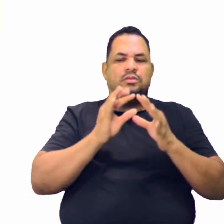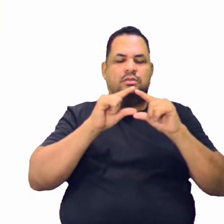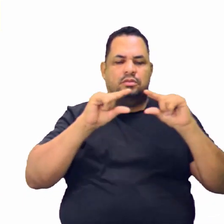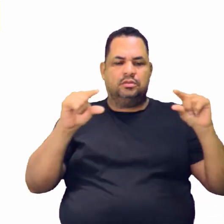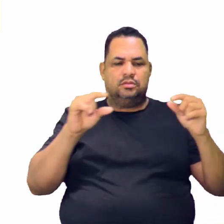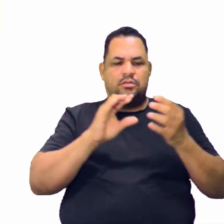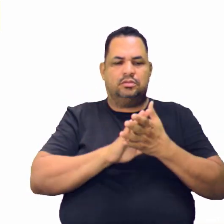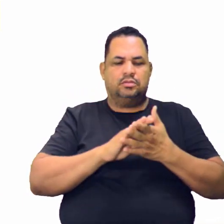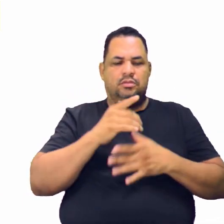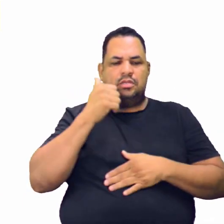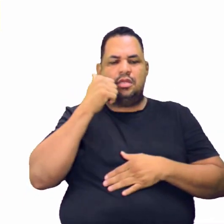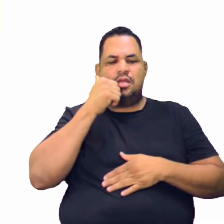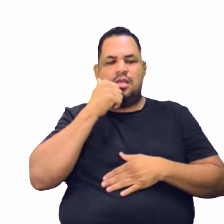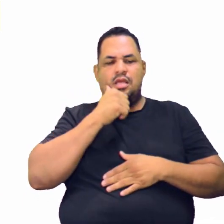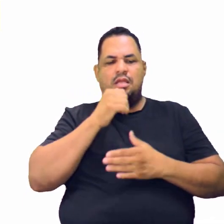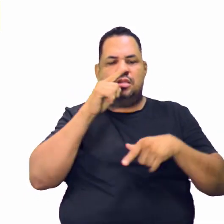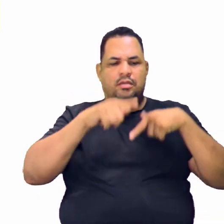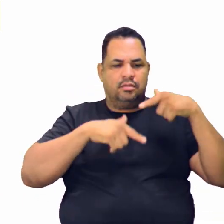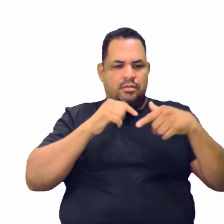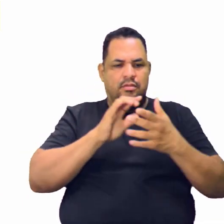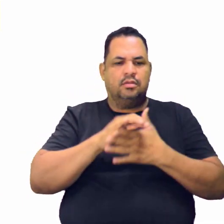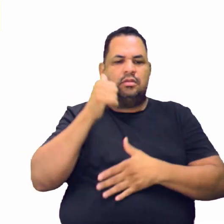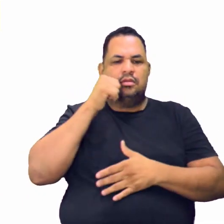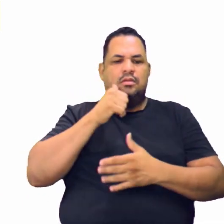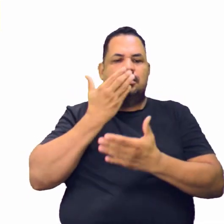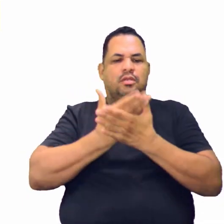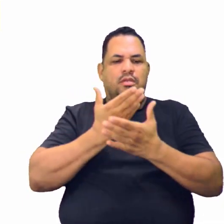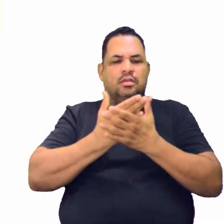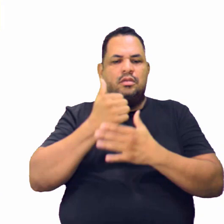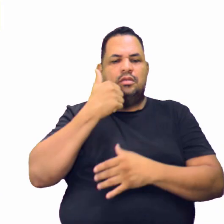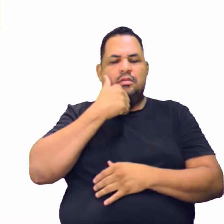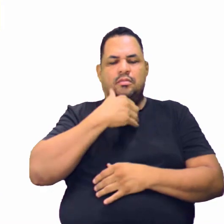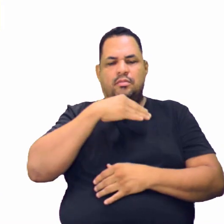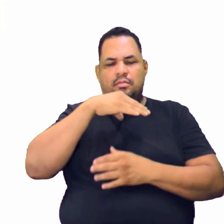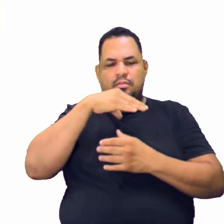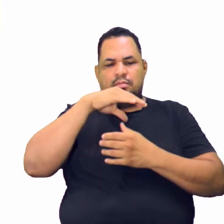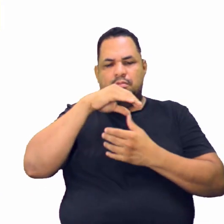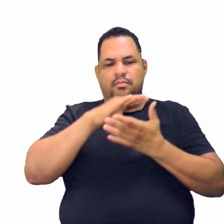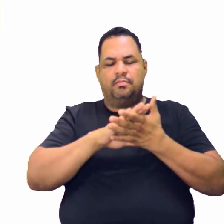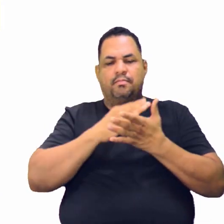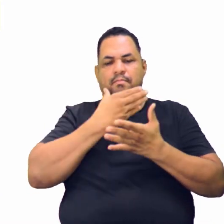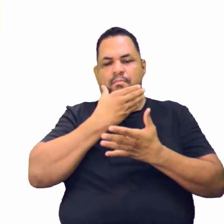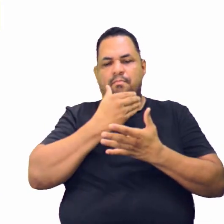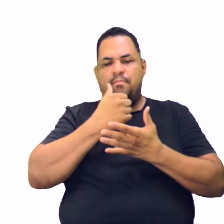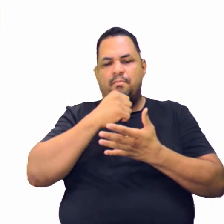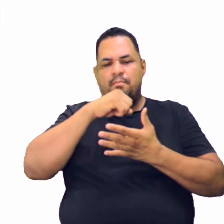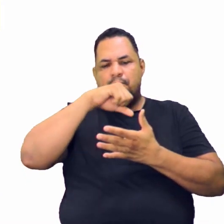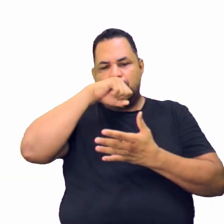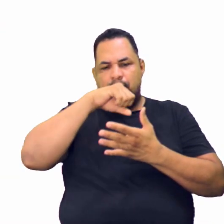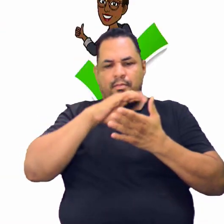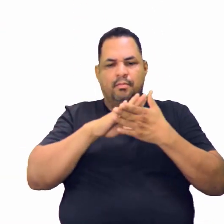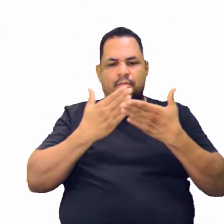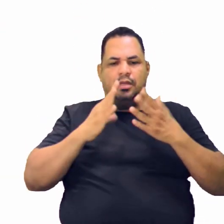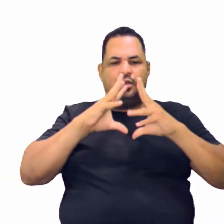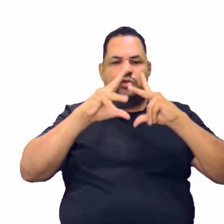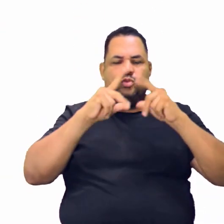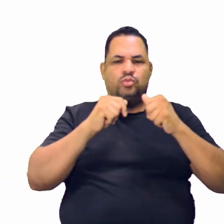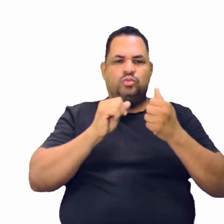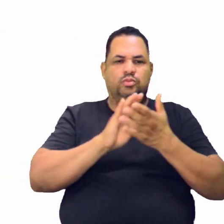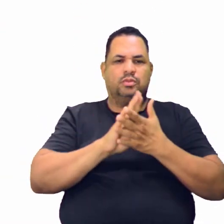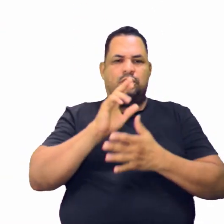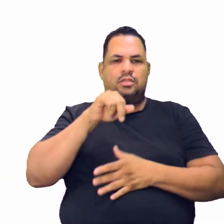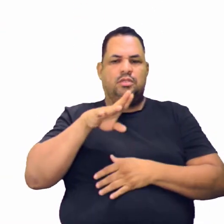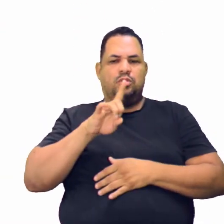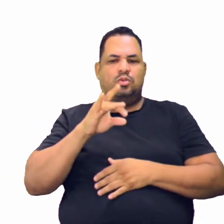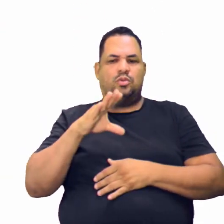Ela trabalha, ela estuda, ela é mãe, ela é pai, ela é tudo. Tá certo?